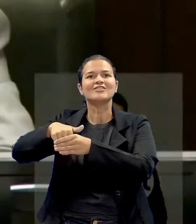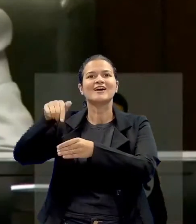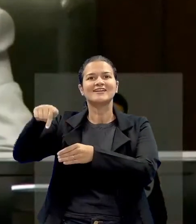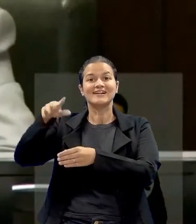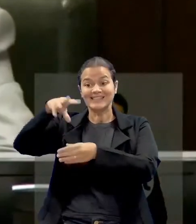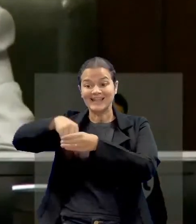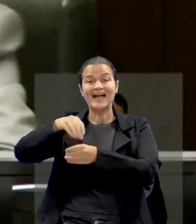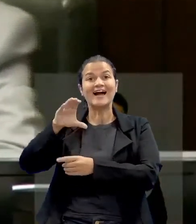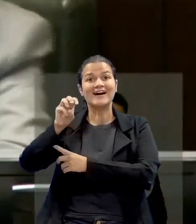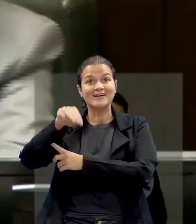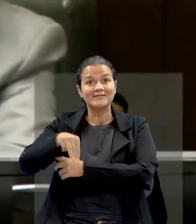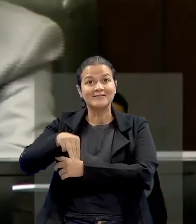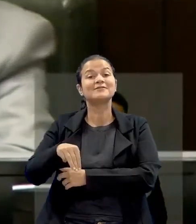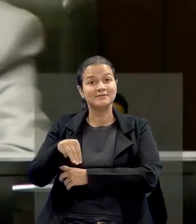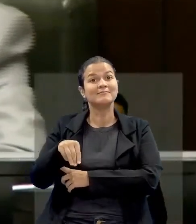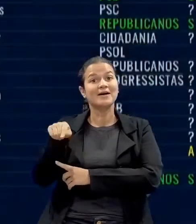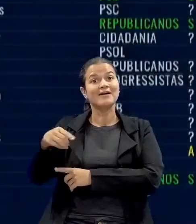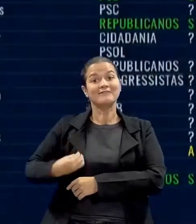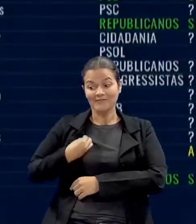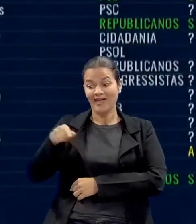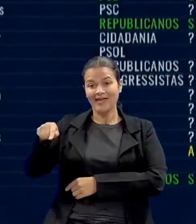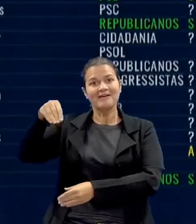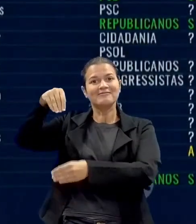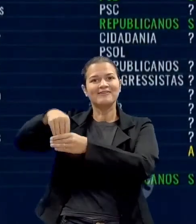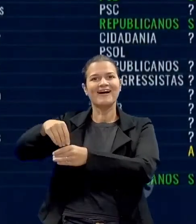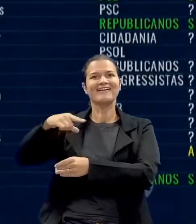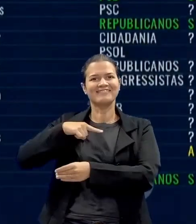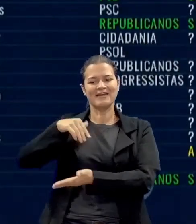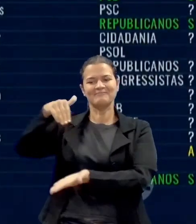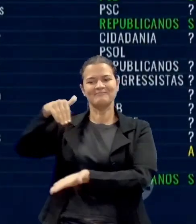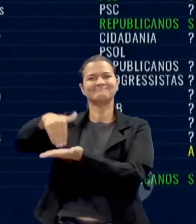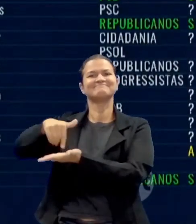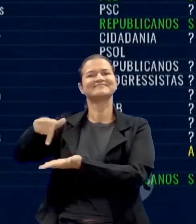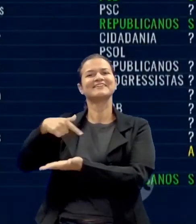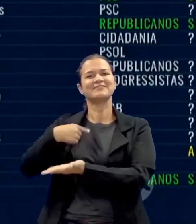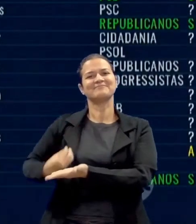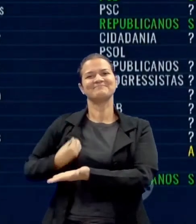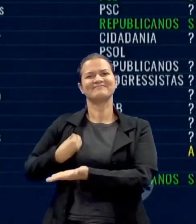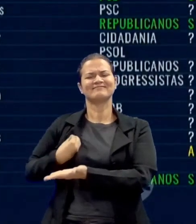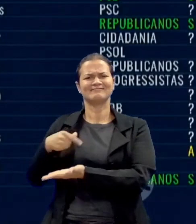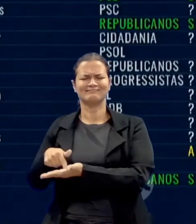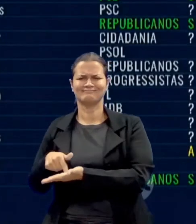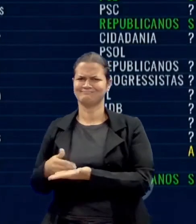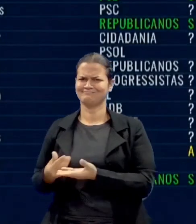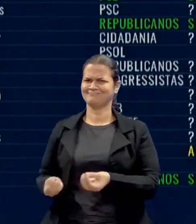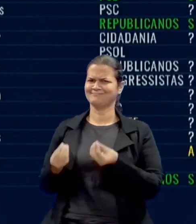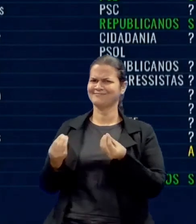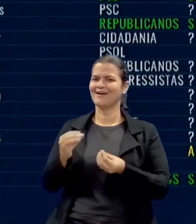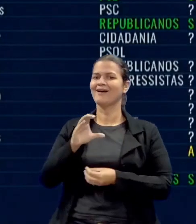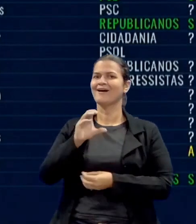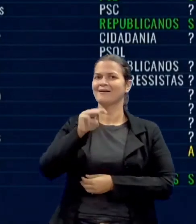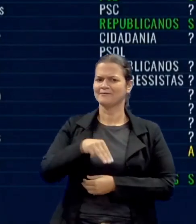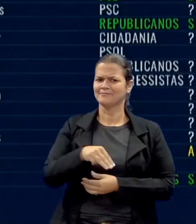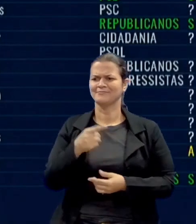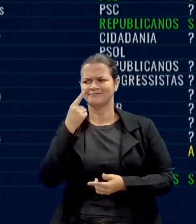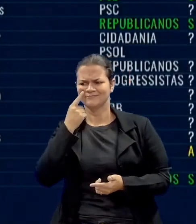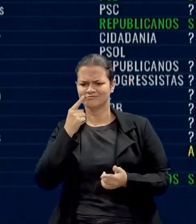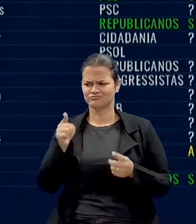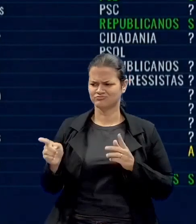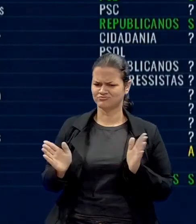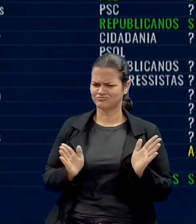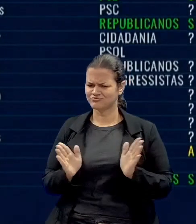Câmara, inclusive com registro de presença de Braz. A Câmara informou que um pré-registro pode ser